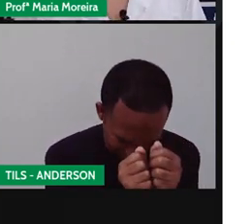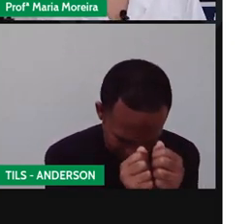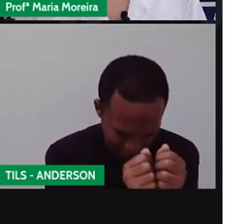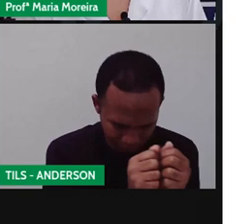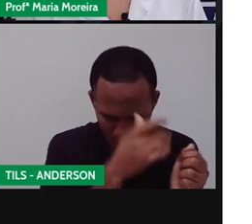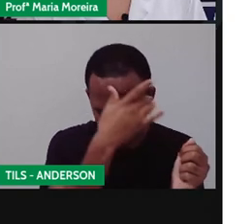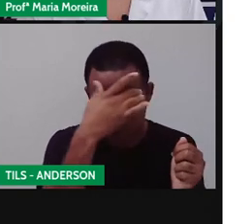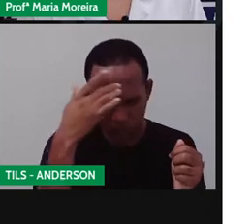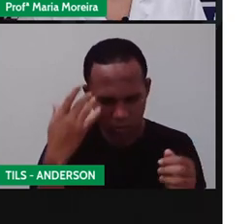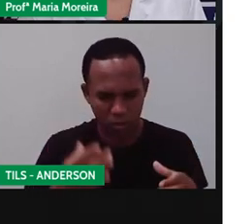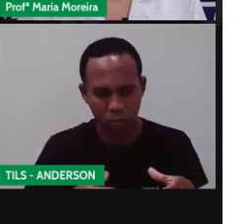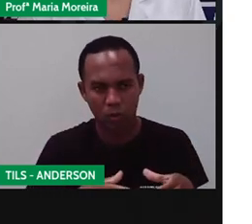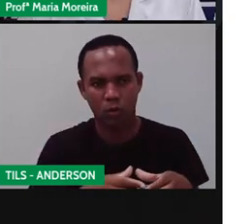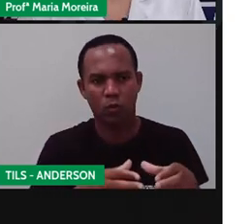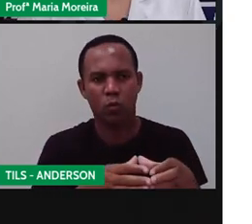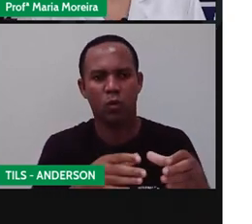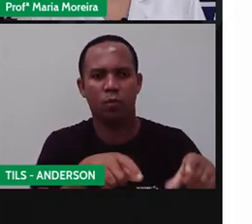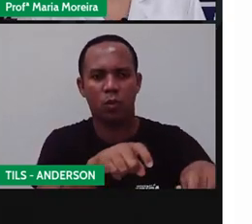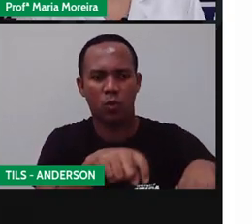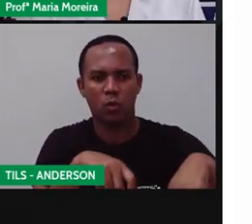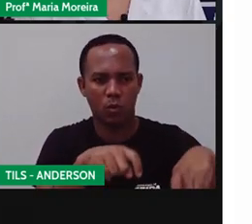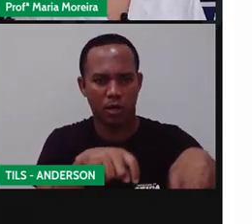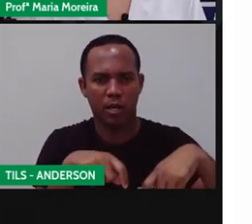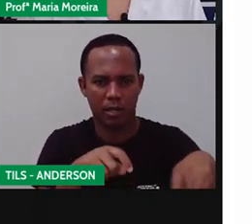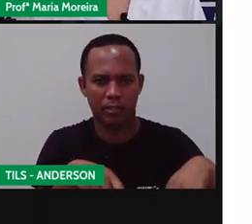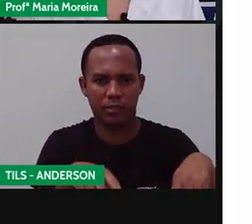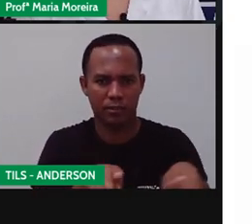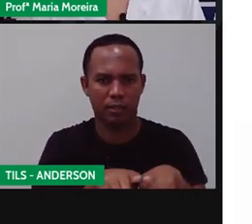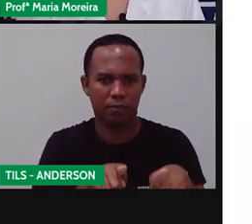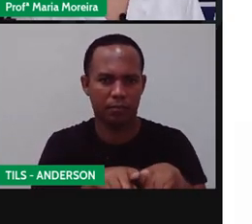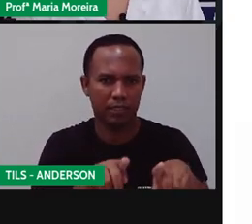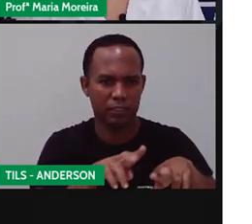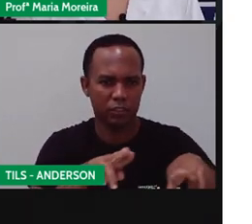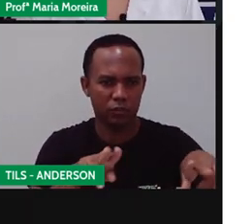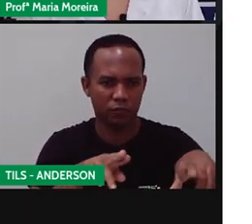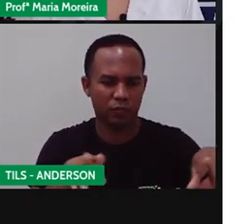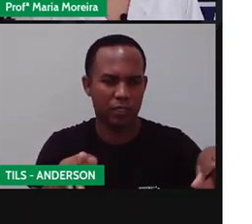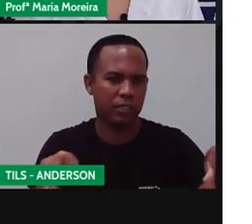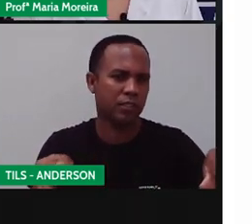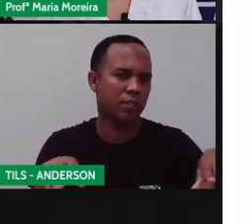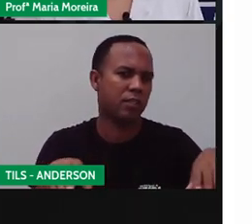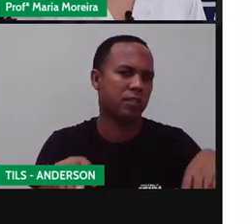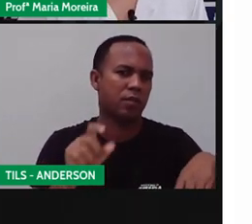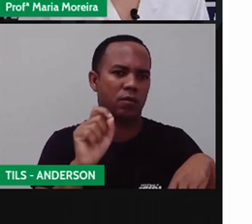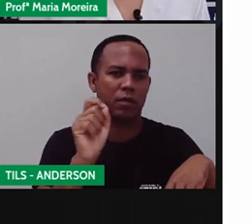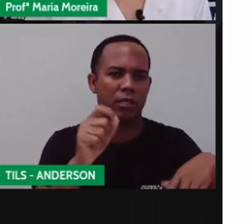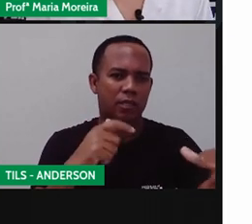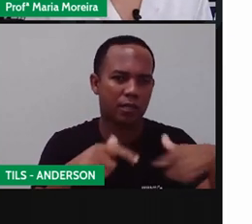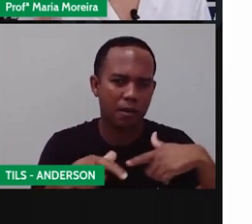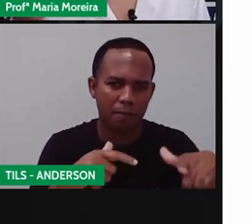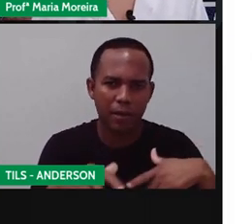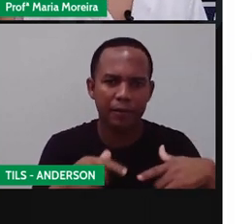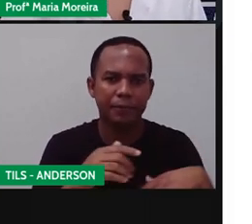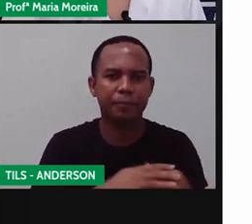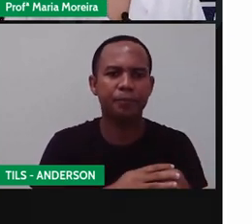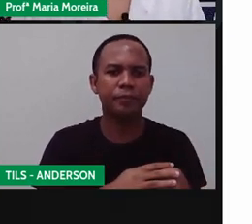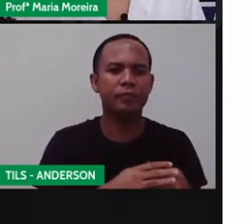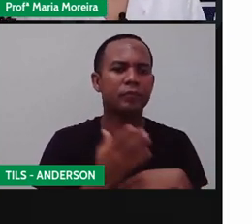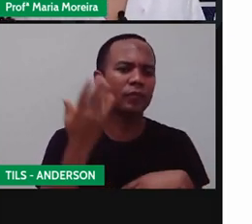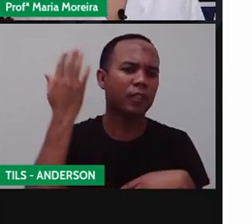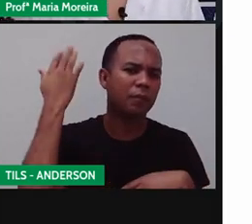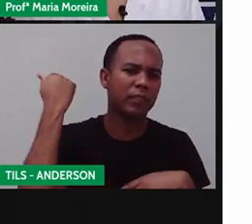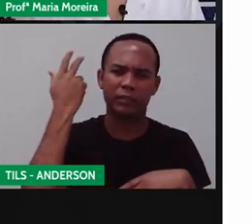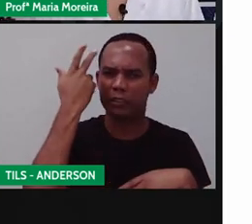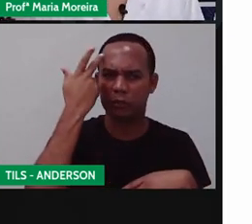de propriedades rurais, né? Em diversas atividades domésticas e da lavoura. Então, era comum que